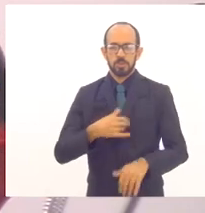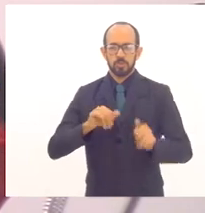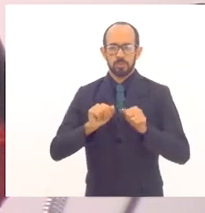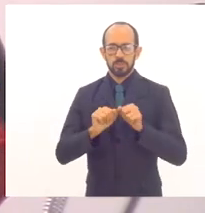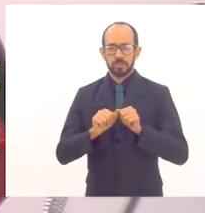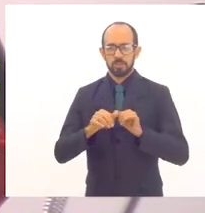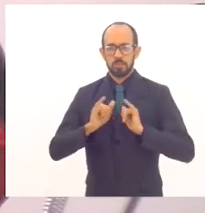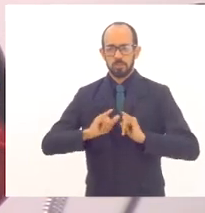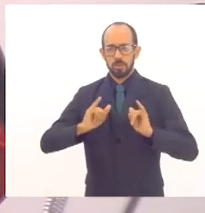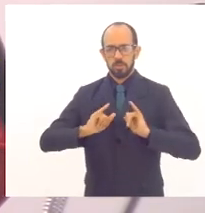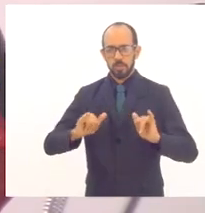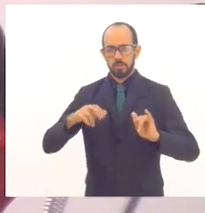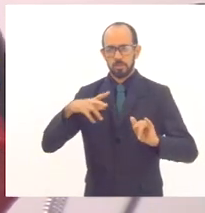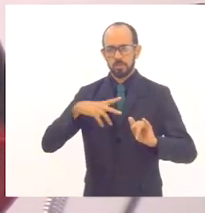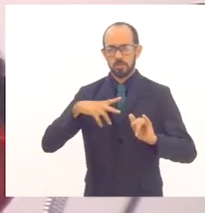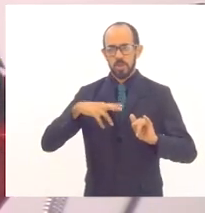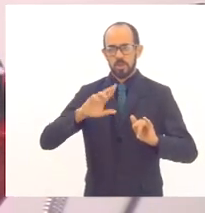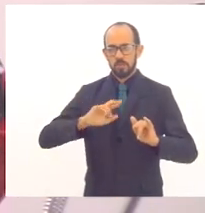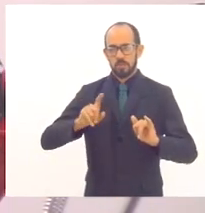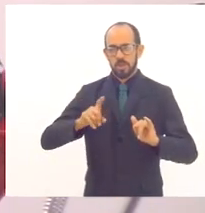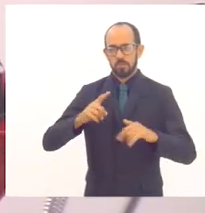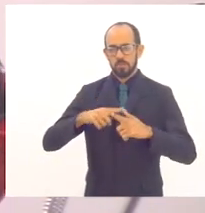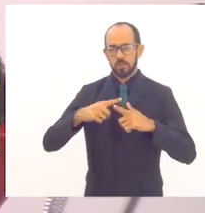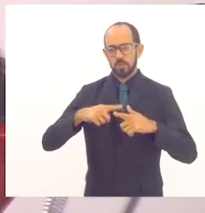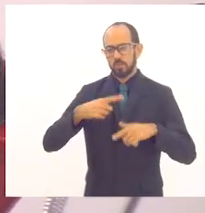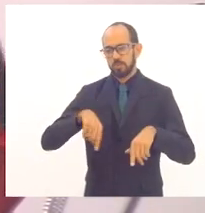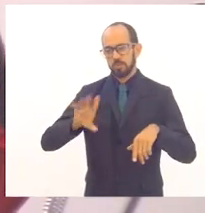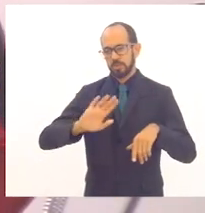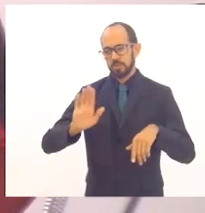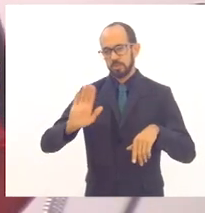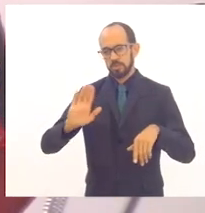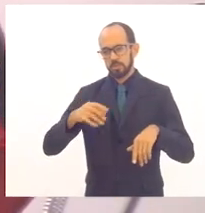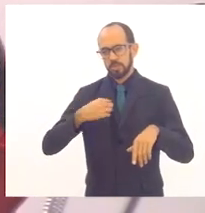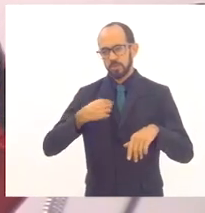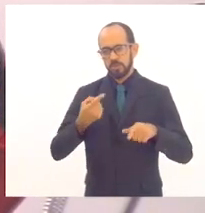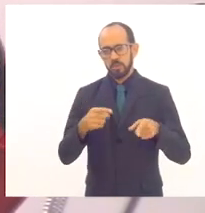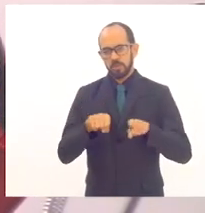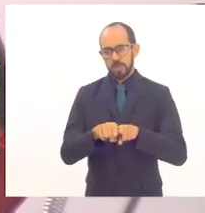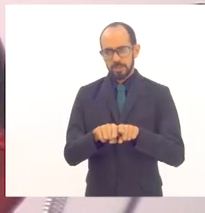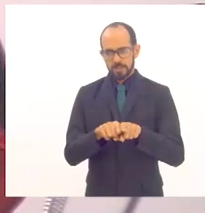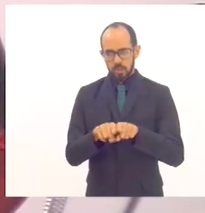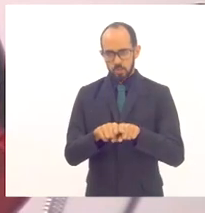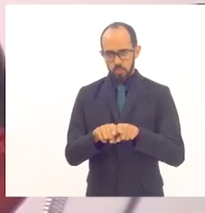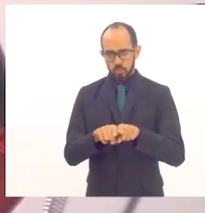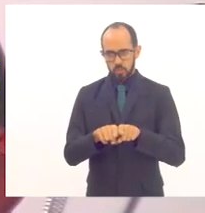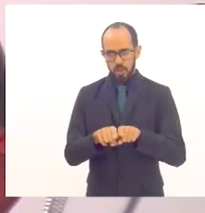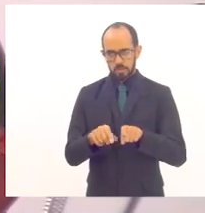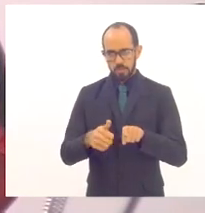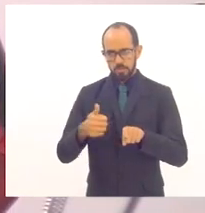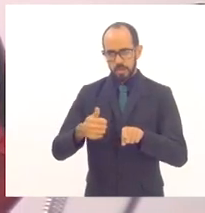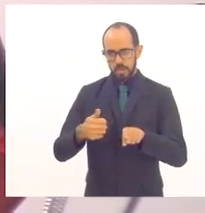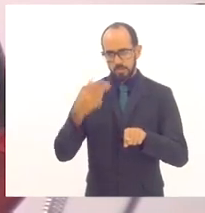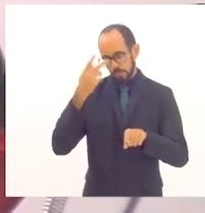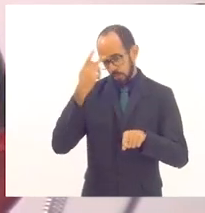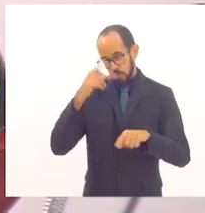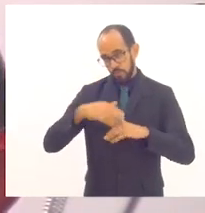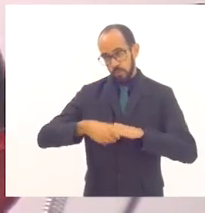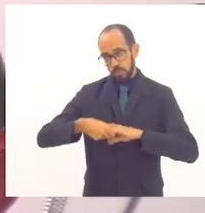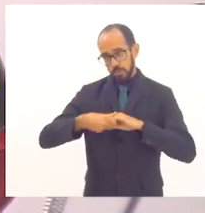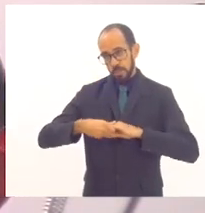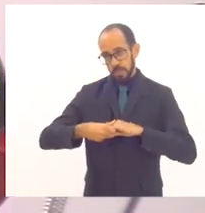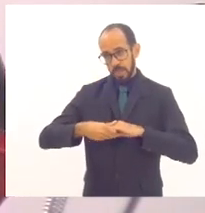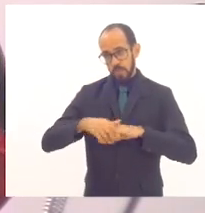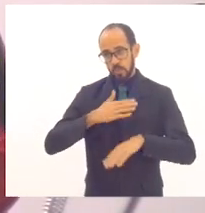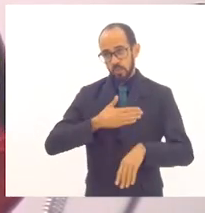propaganda pessoal, porque não preciso disso. Fui parceiro aí. A primeira pessoa que eu cheguei aqui nessa sala e eu fui cumprimentar com muito carinho